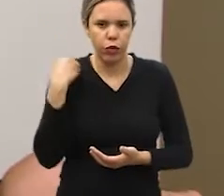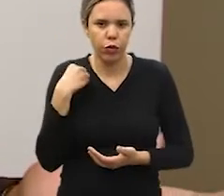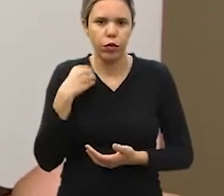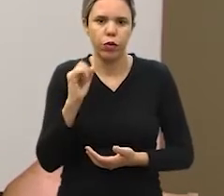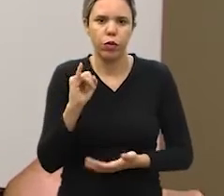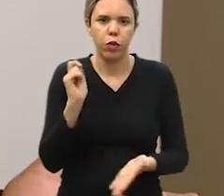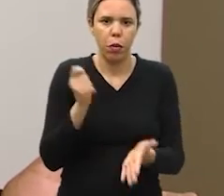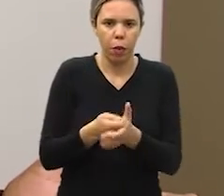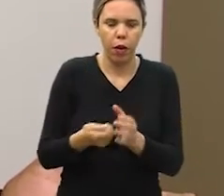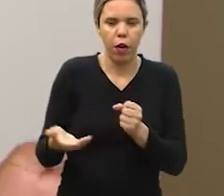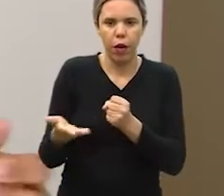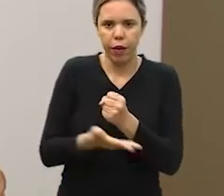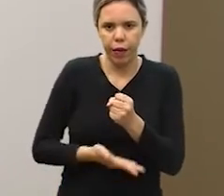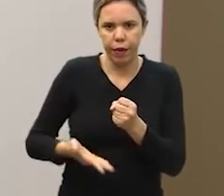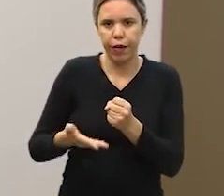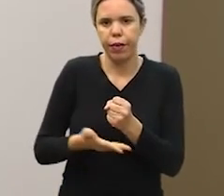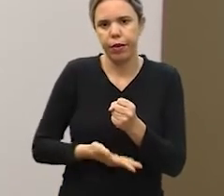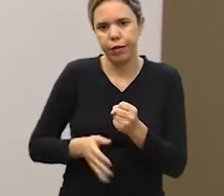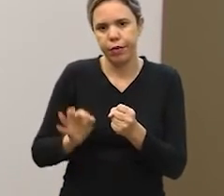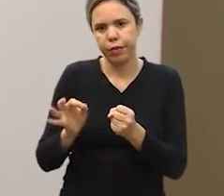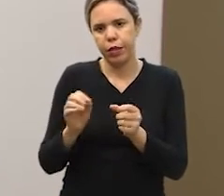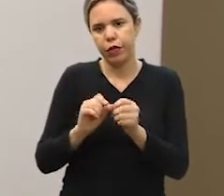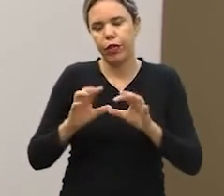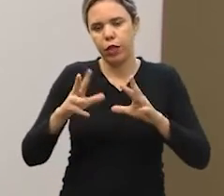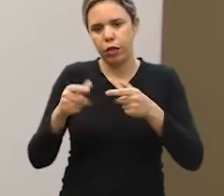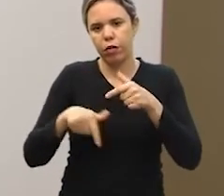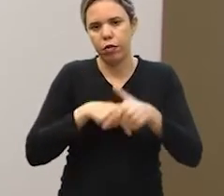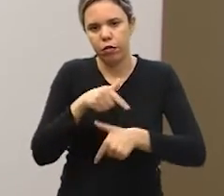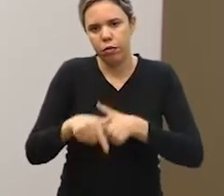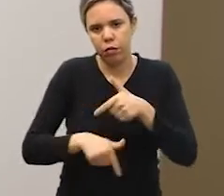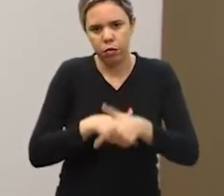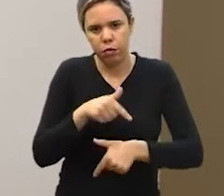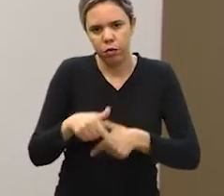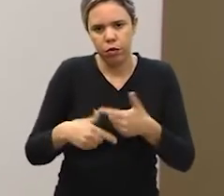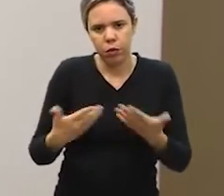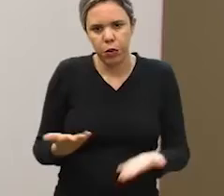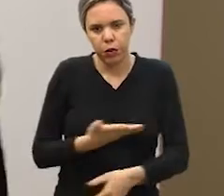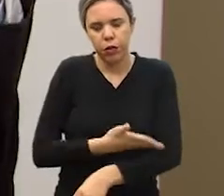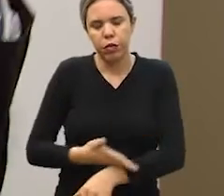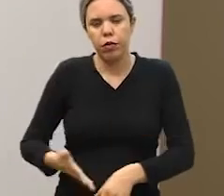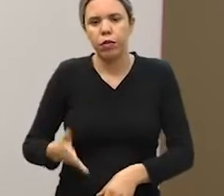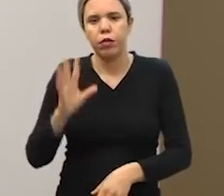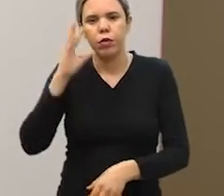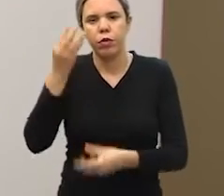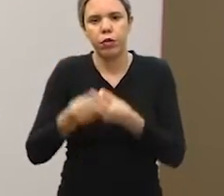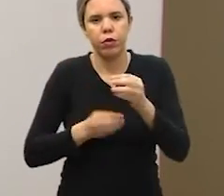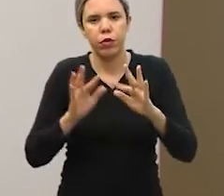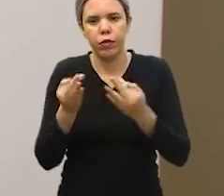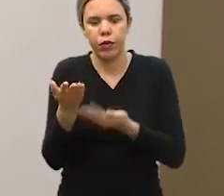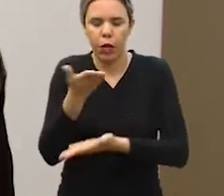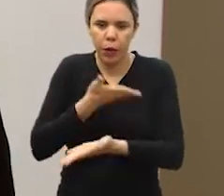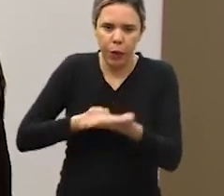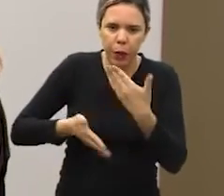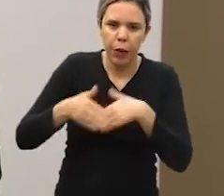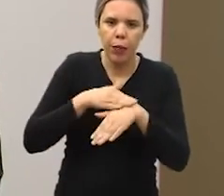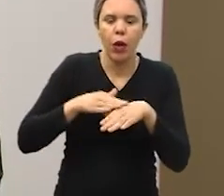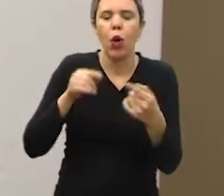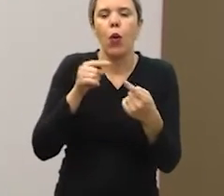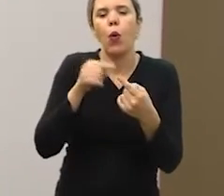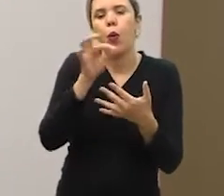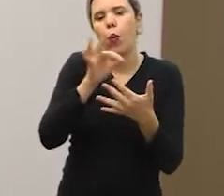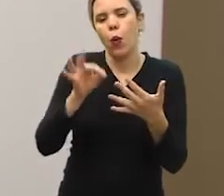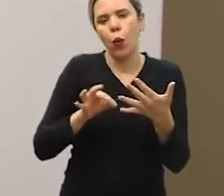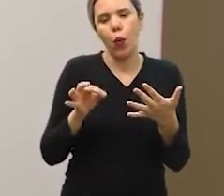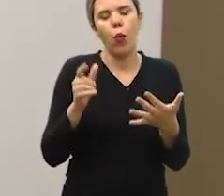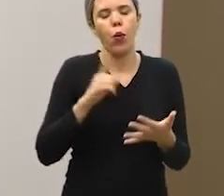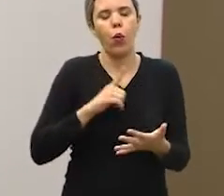precisa pagar as contas básicas, certo? Então, quando eu faço todo esse trabalho, Rubens, eu costumo entender com as famílias quais são seus